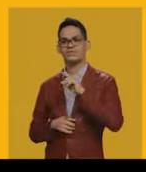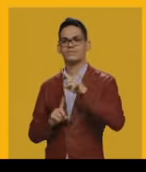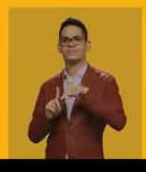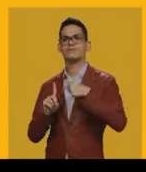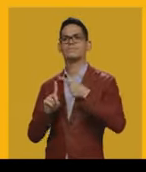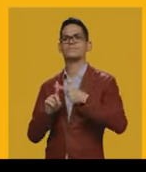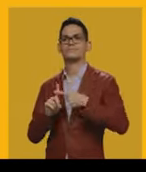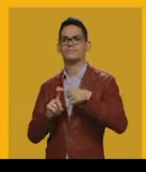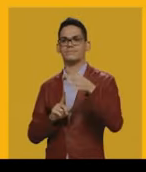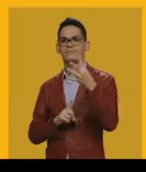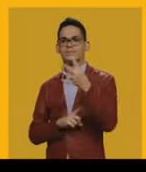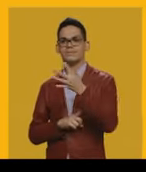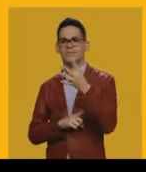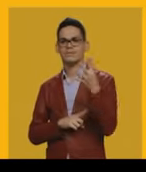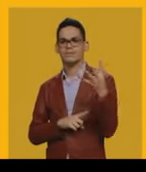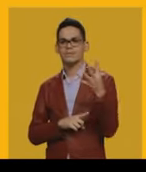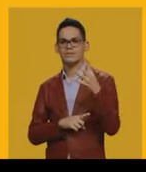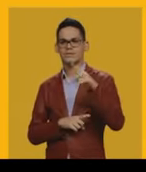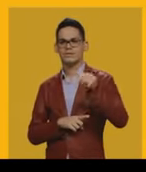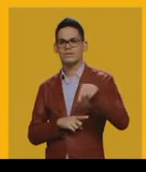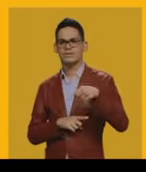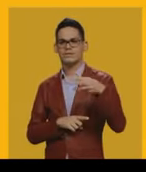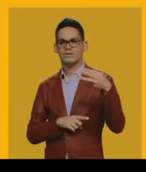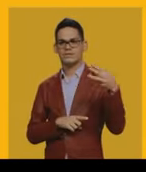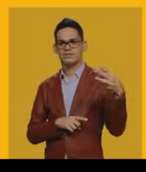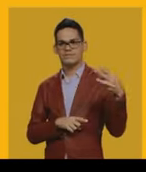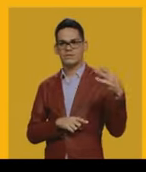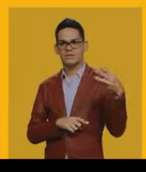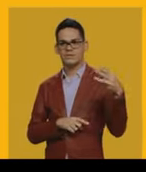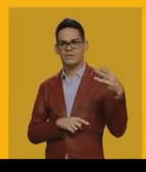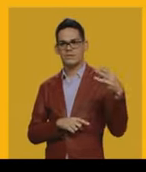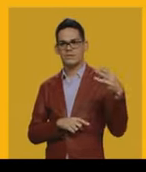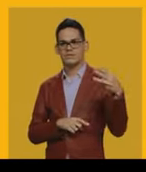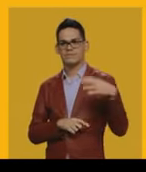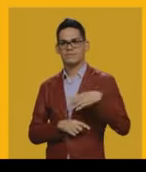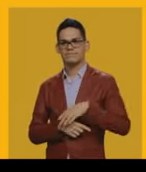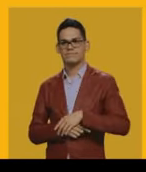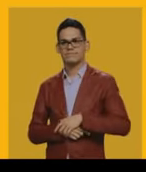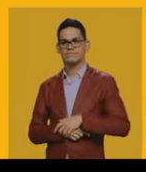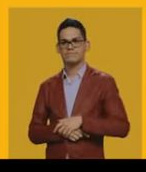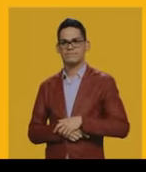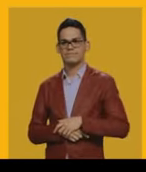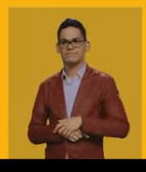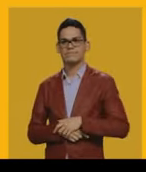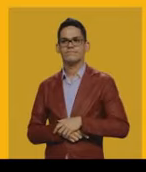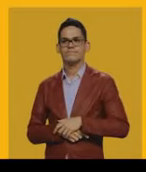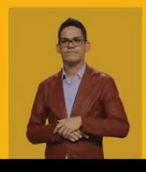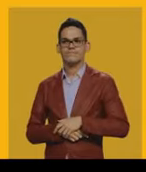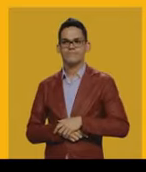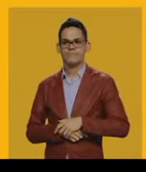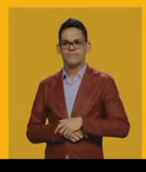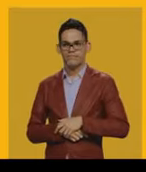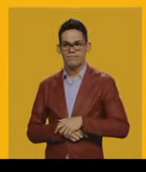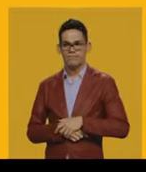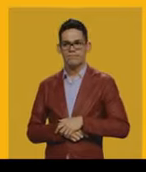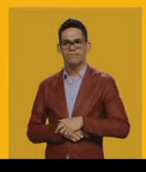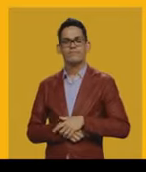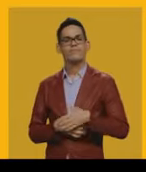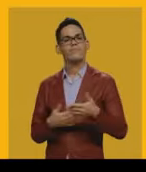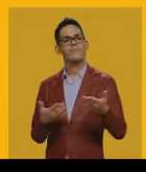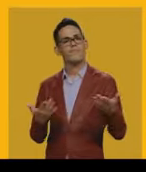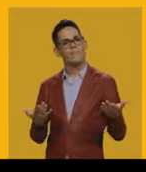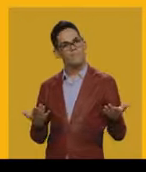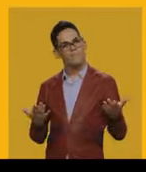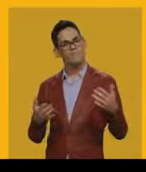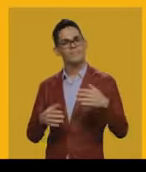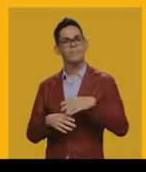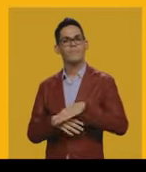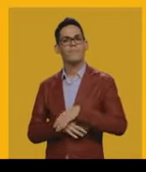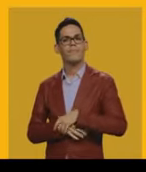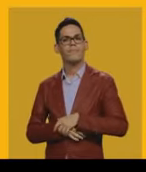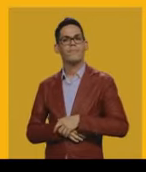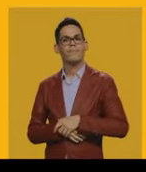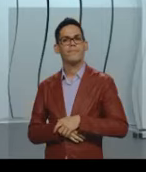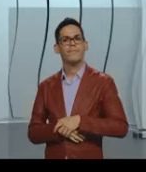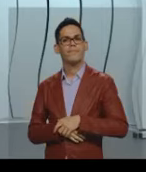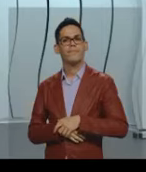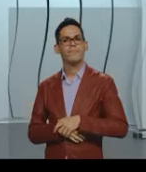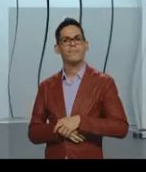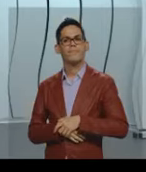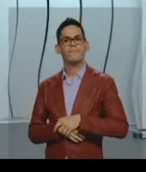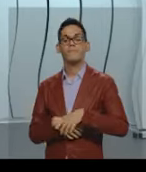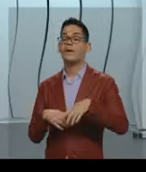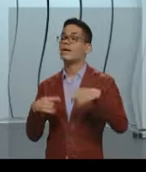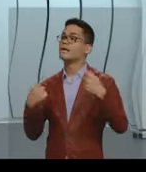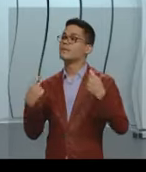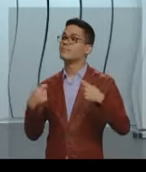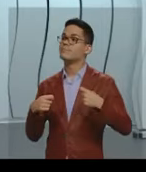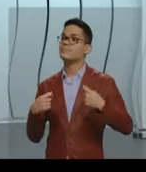mais 44,3, lembrando que 44,3 é a somatória de 26,1 mais 18,2, que tem que